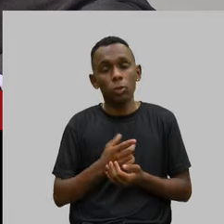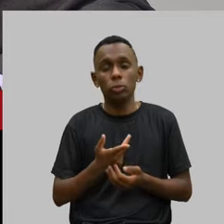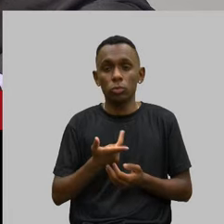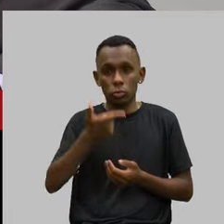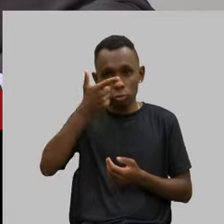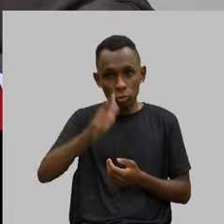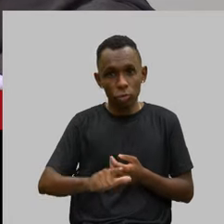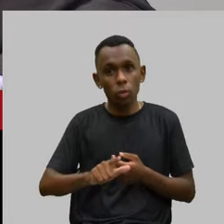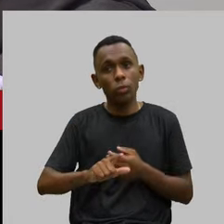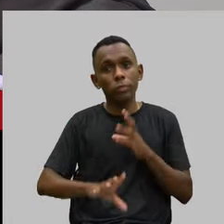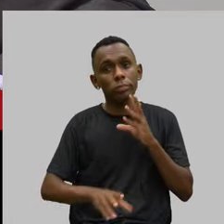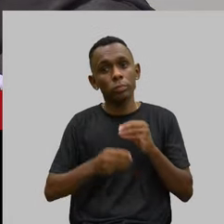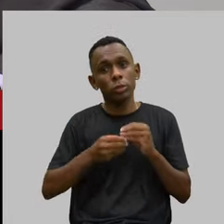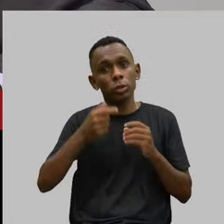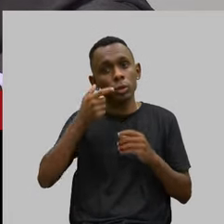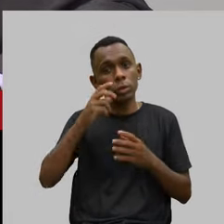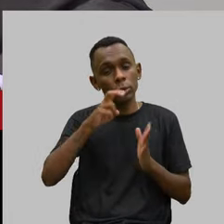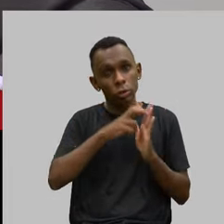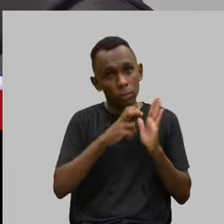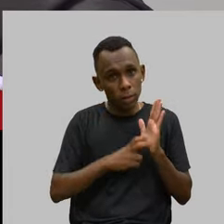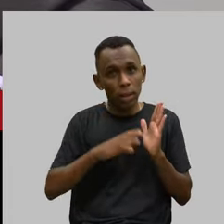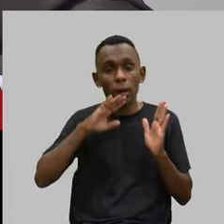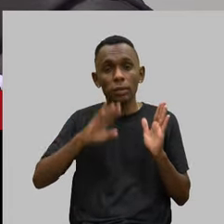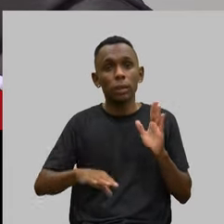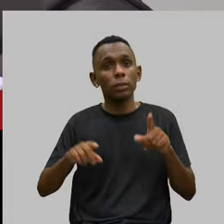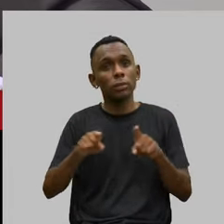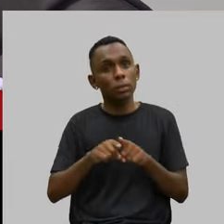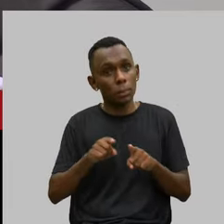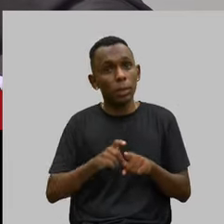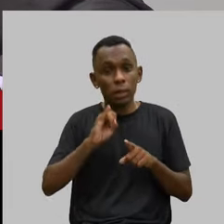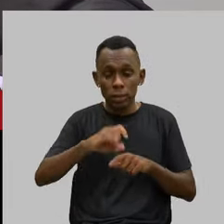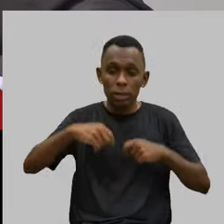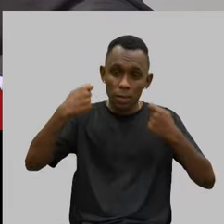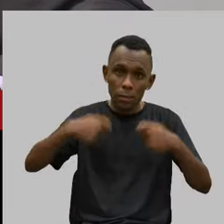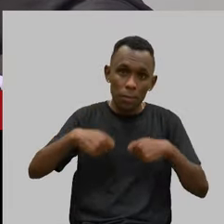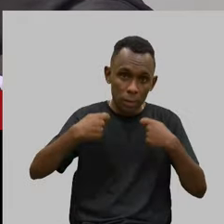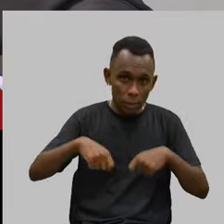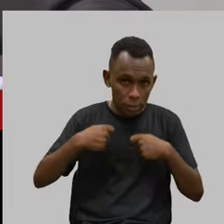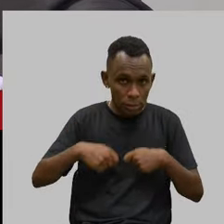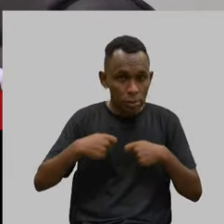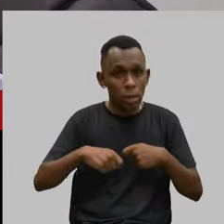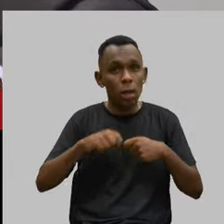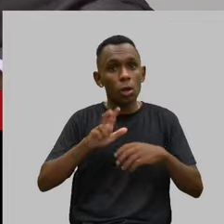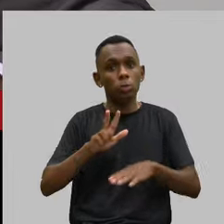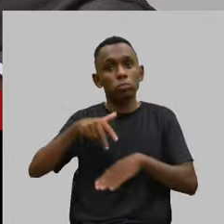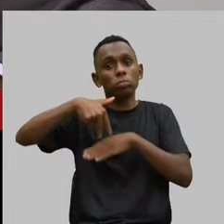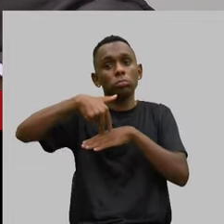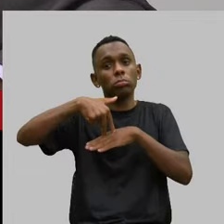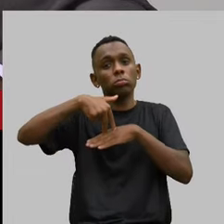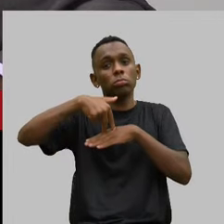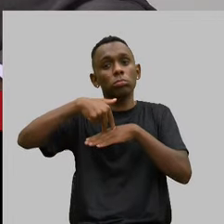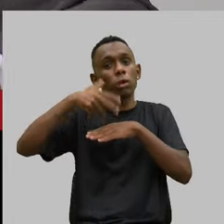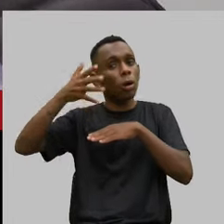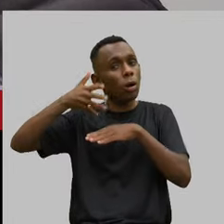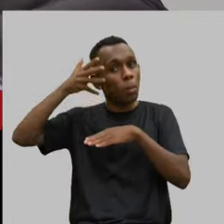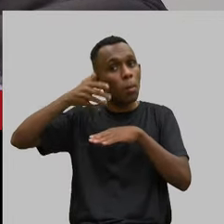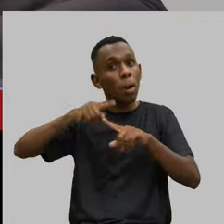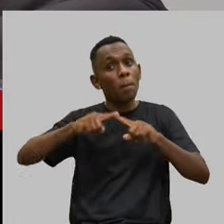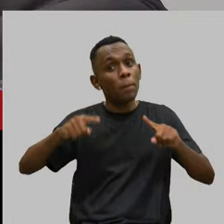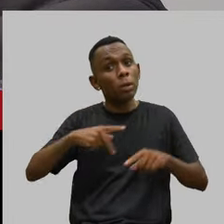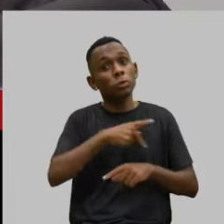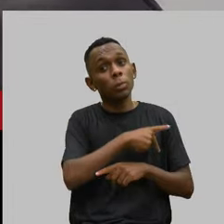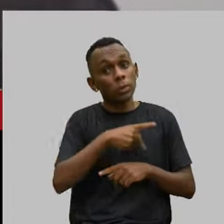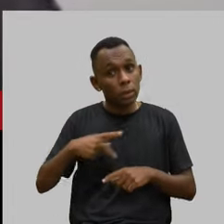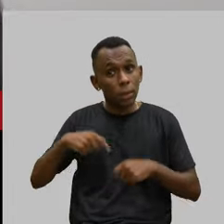minhas falas de manhã falo agora se for necessário for a Tribuna do plenário mas o nosso Presidente precisa ouvir os seus